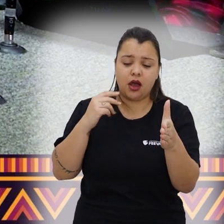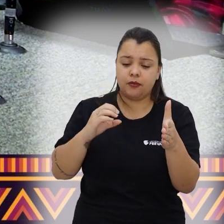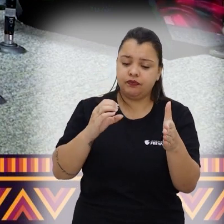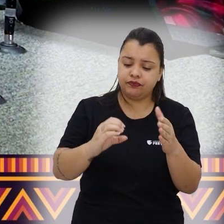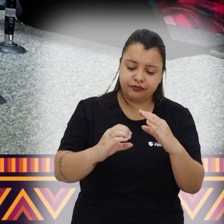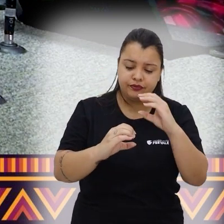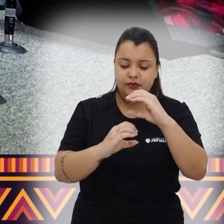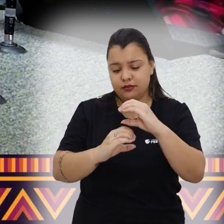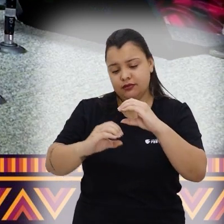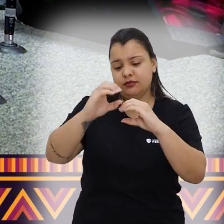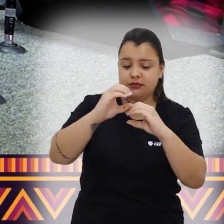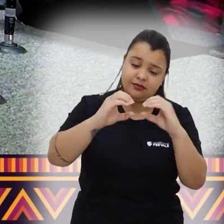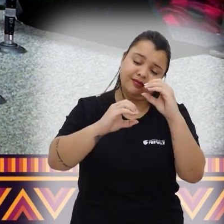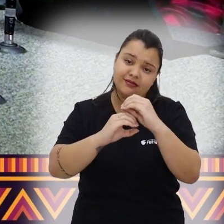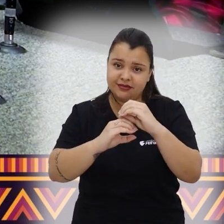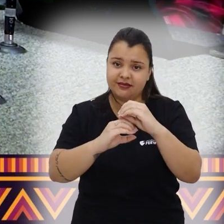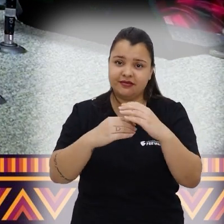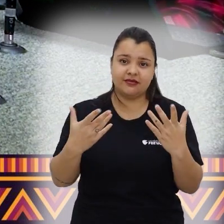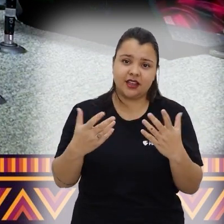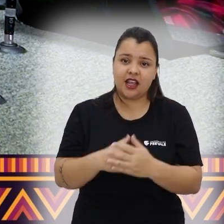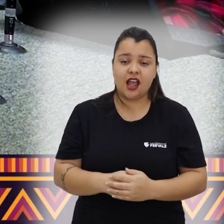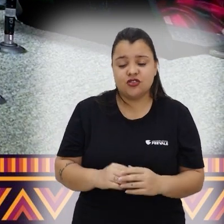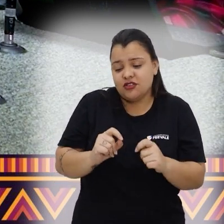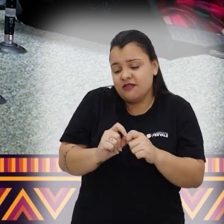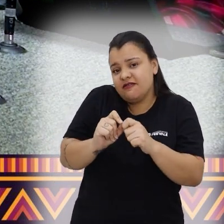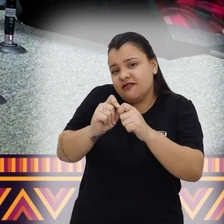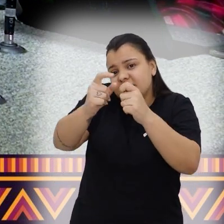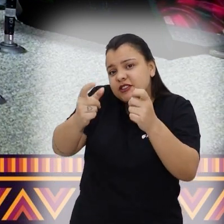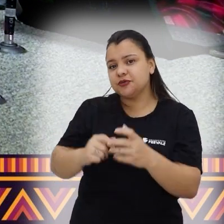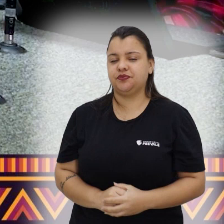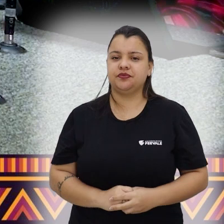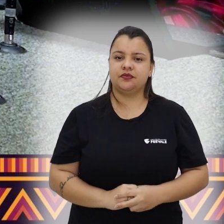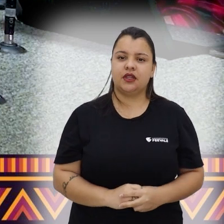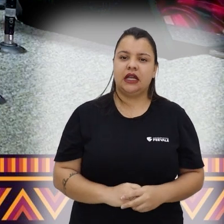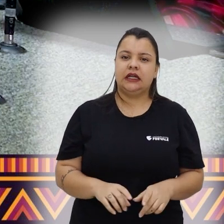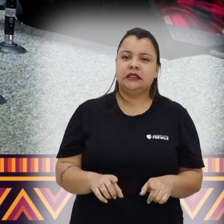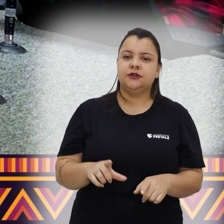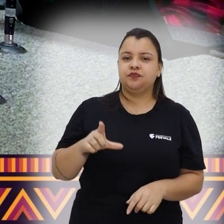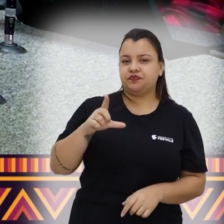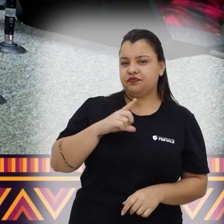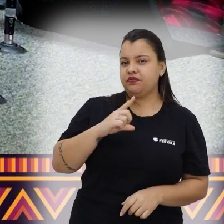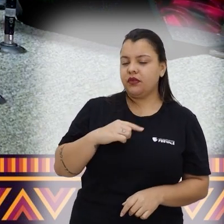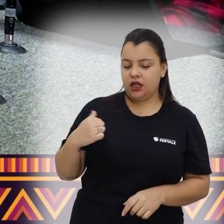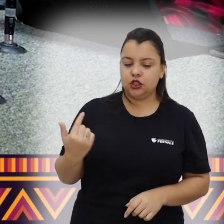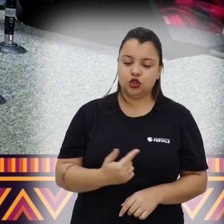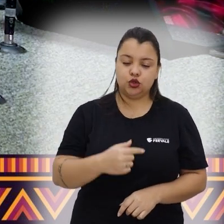por tijolinho. Exato, Eu tô colocando exato. pra me moldar. Tem uma coisa sobre nós, pessoas negras,